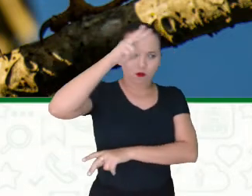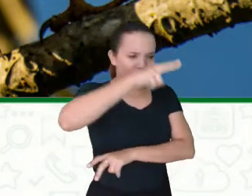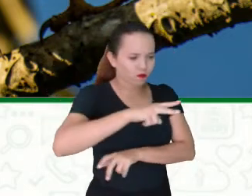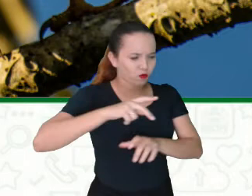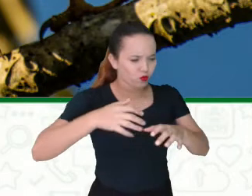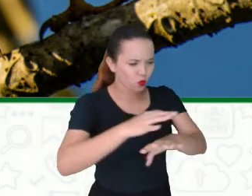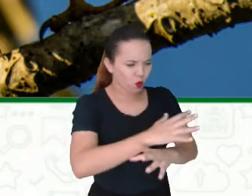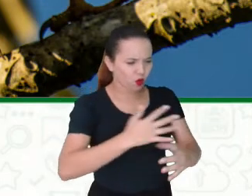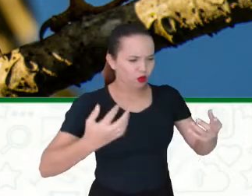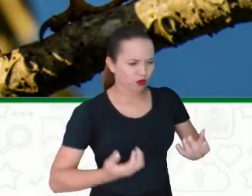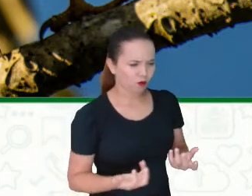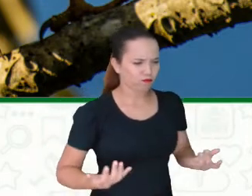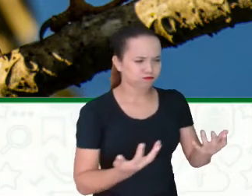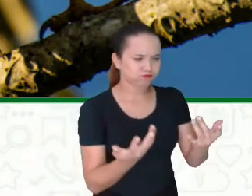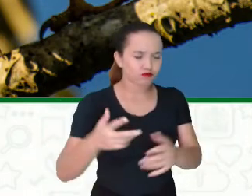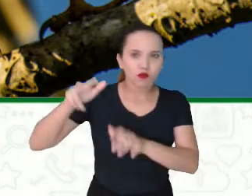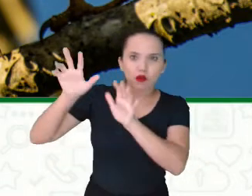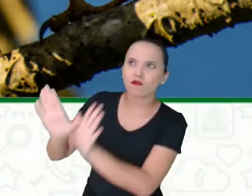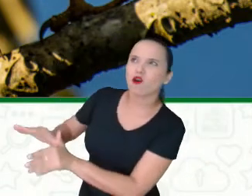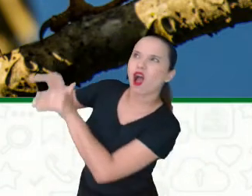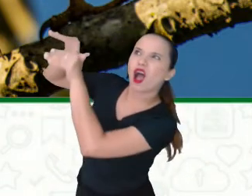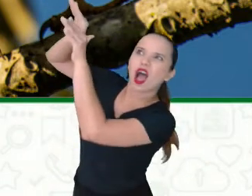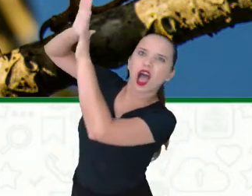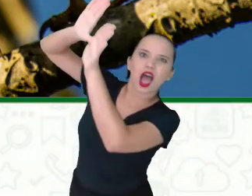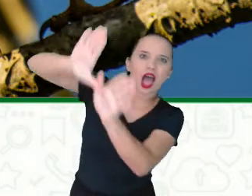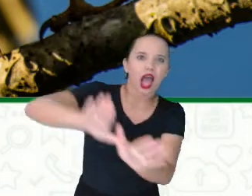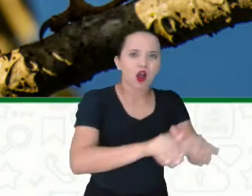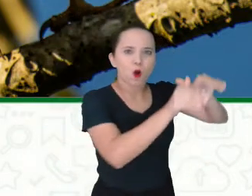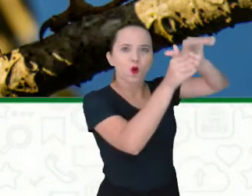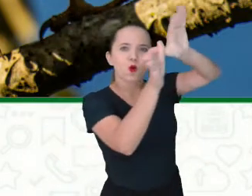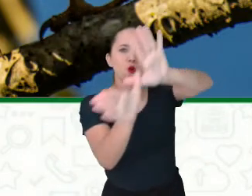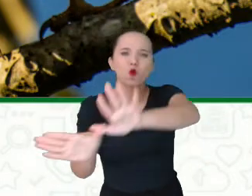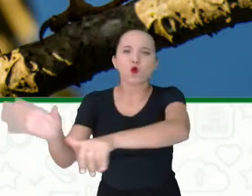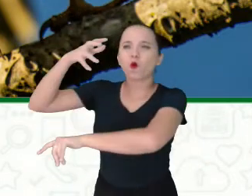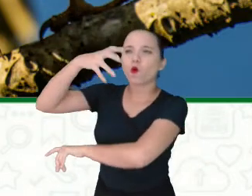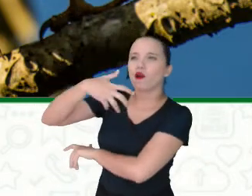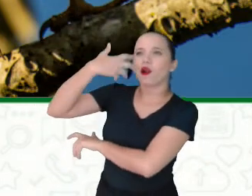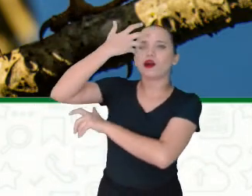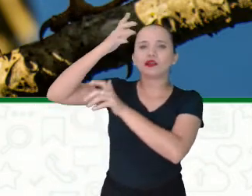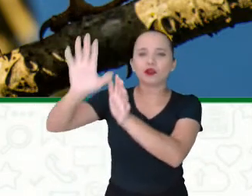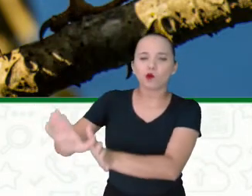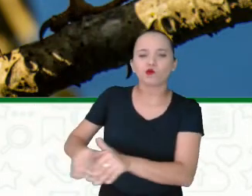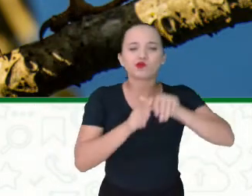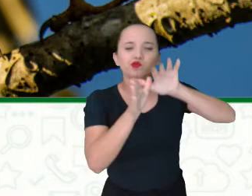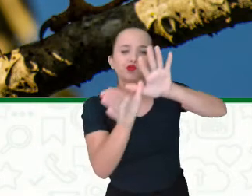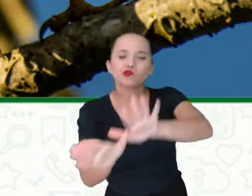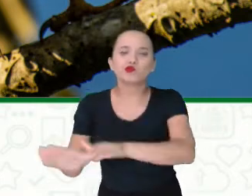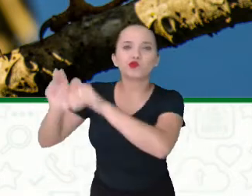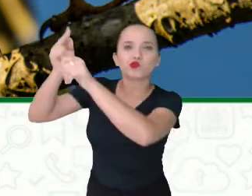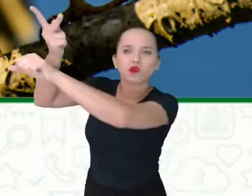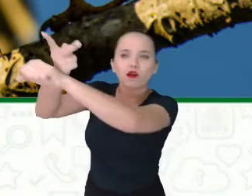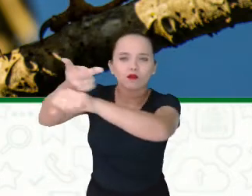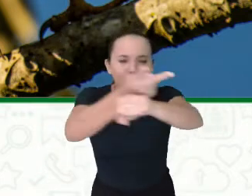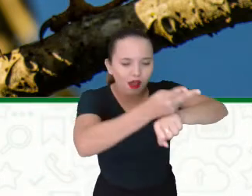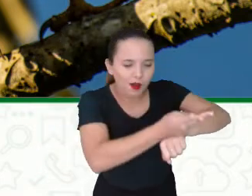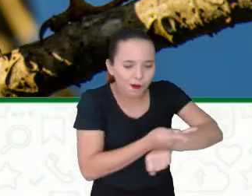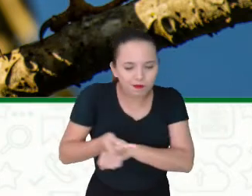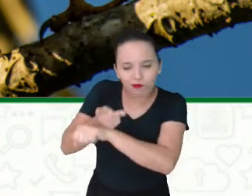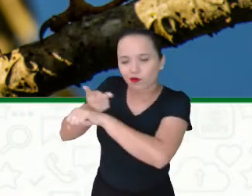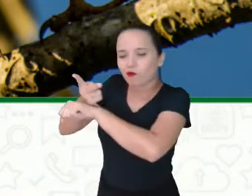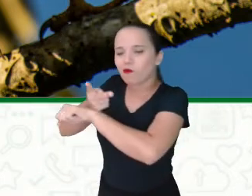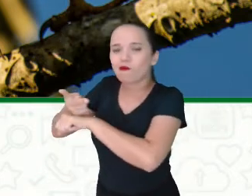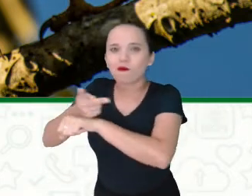queimada, sai voando e cantando, carcará. Vai fazer sua caçada,